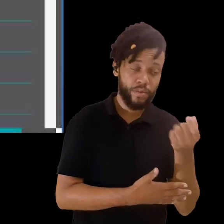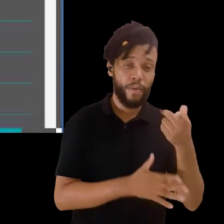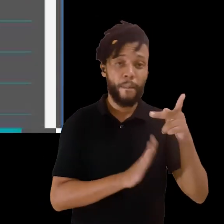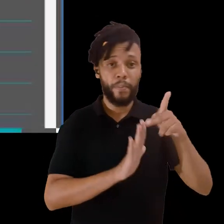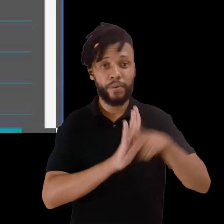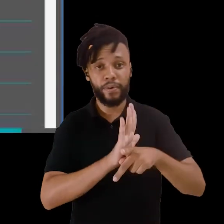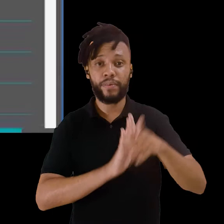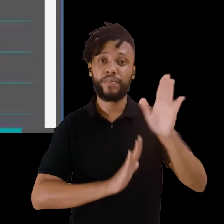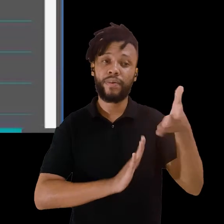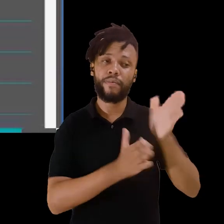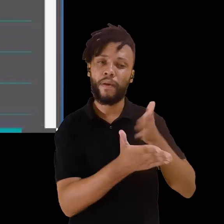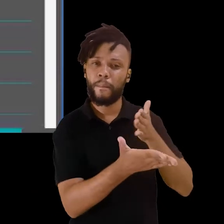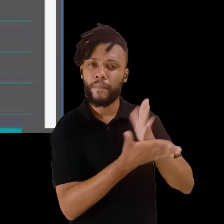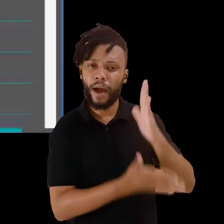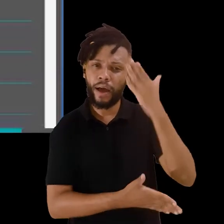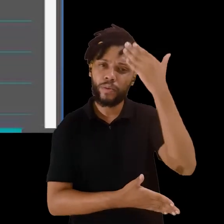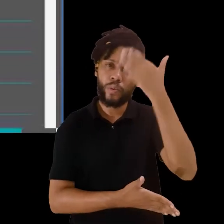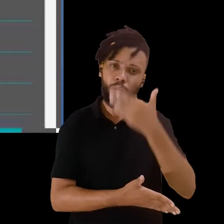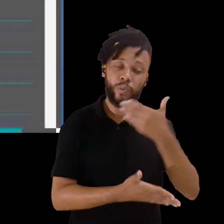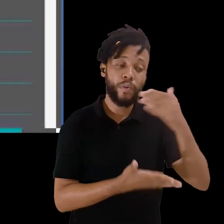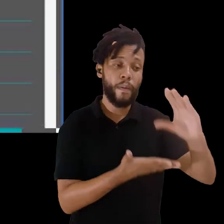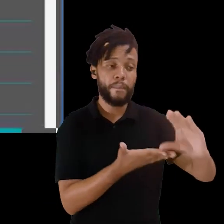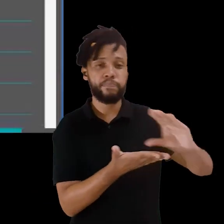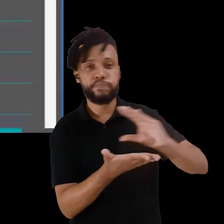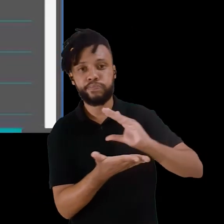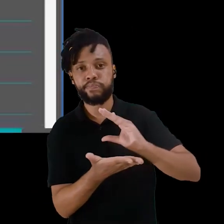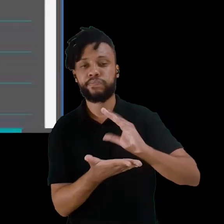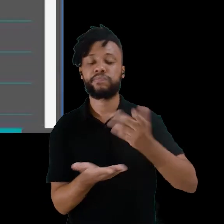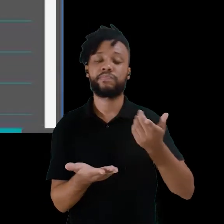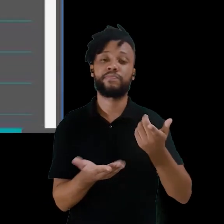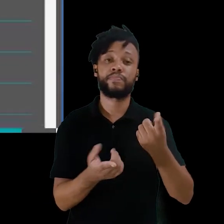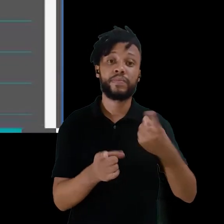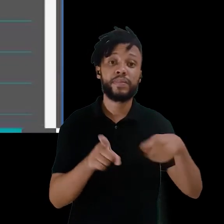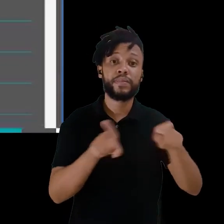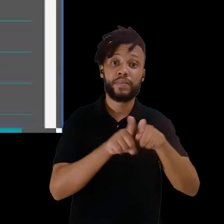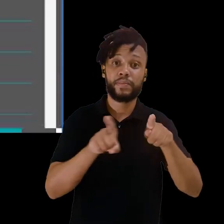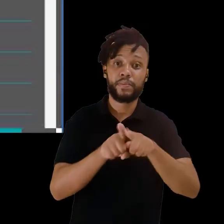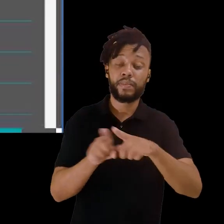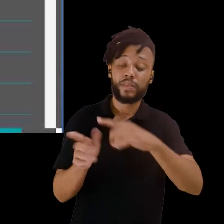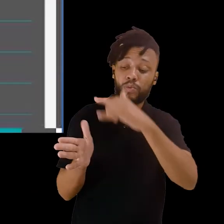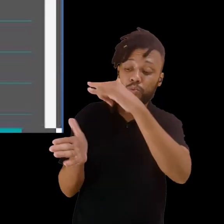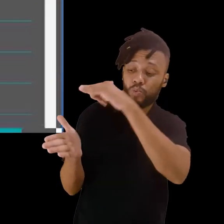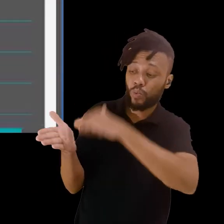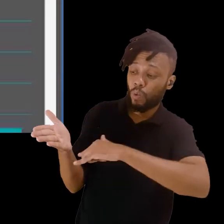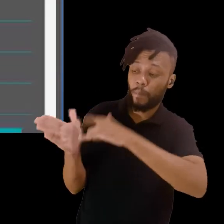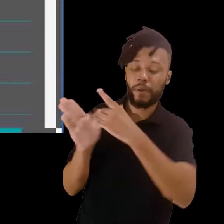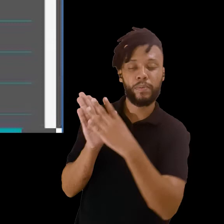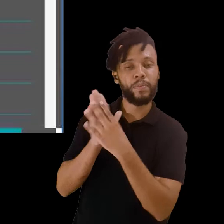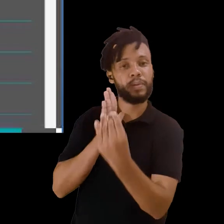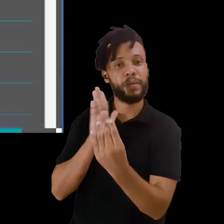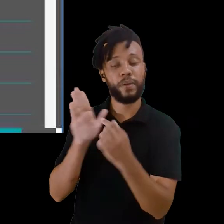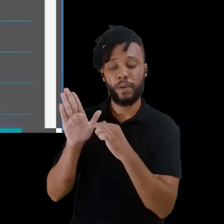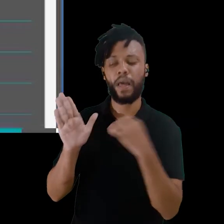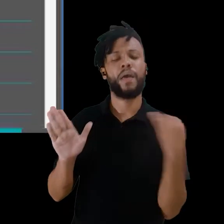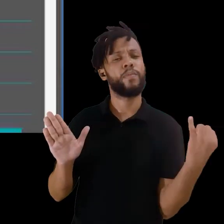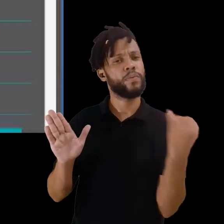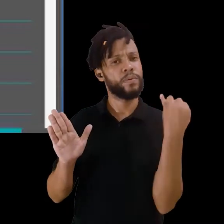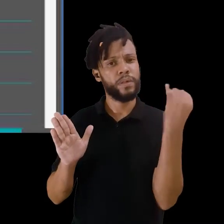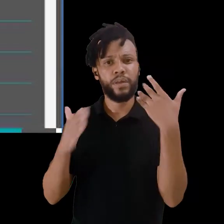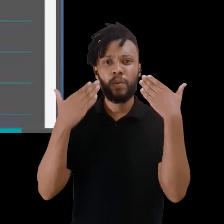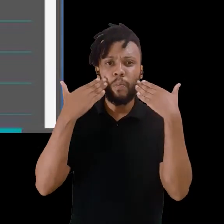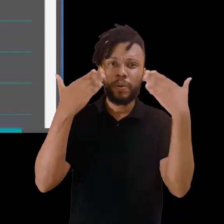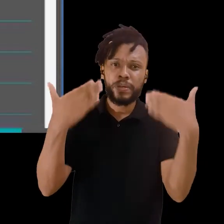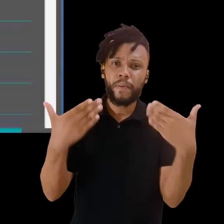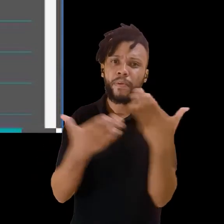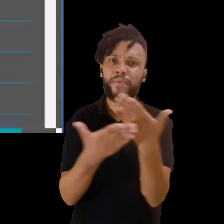foram certificados, os benefícios que foram concedidos e os documentos modelo. Aqui é muito